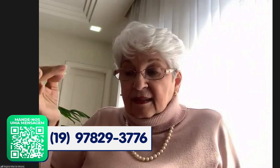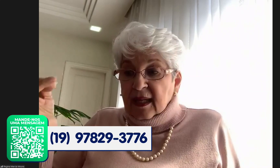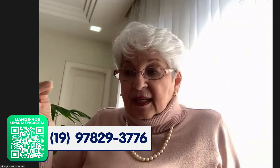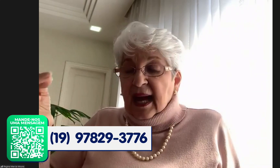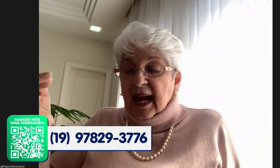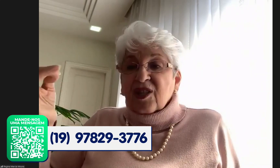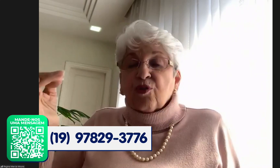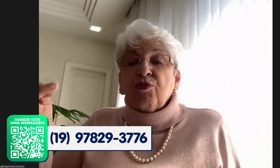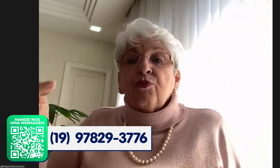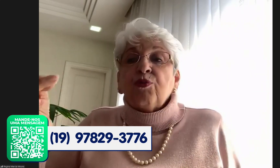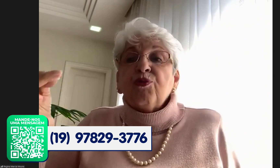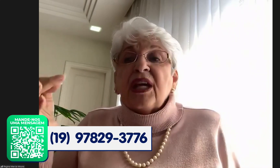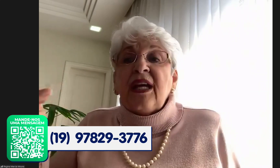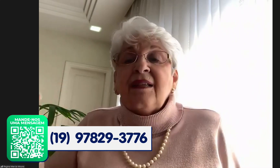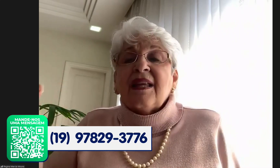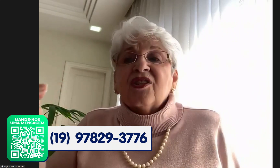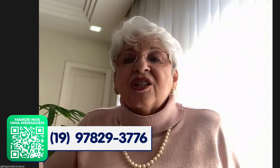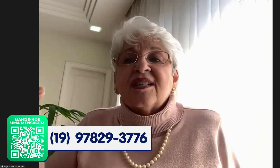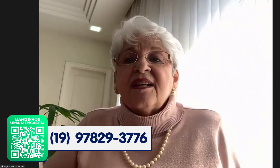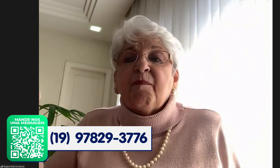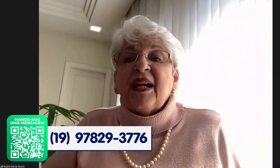podem ter assuntos